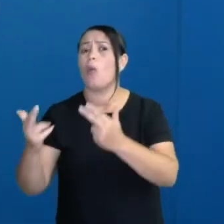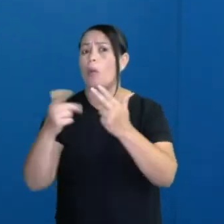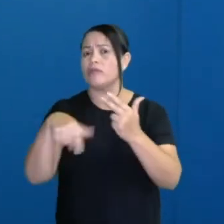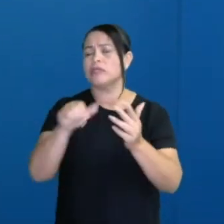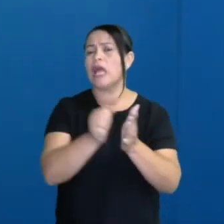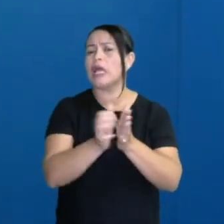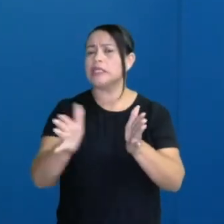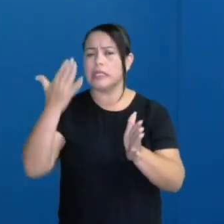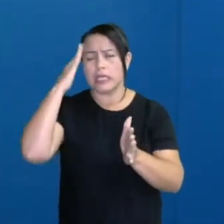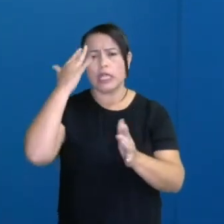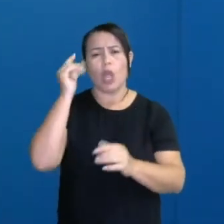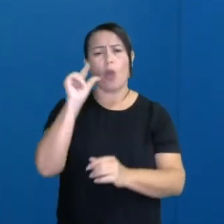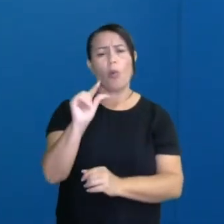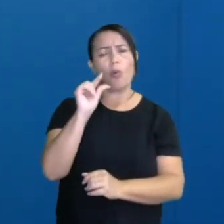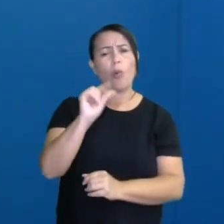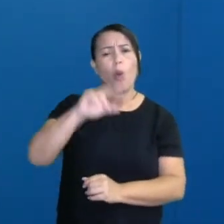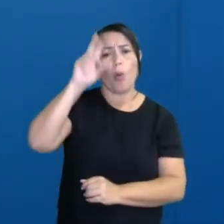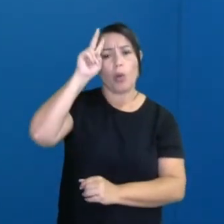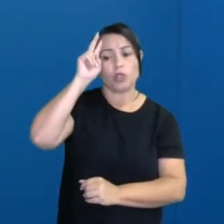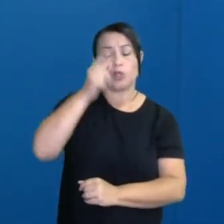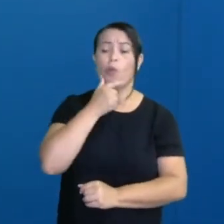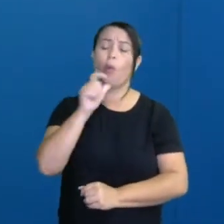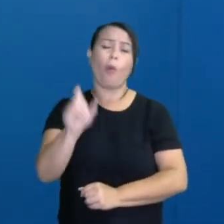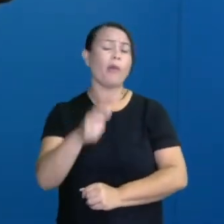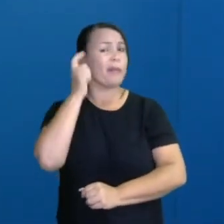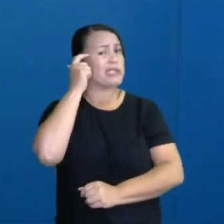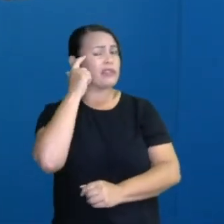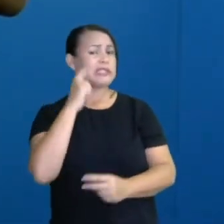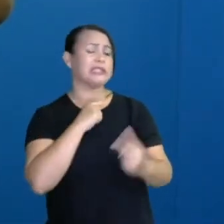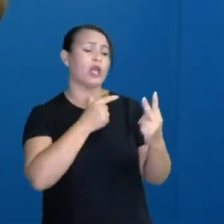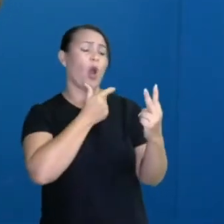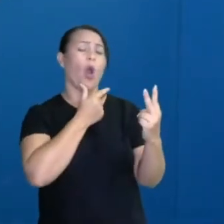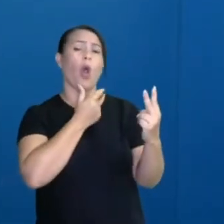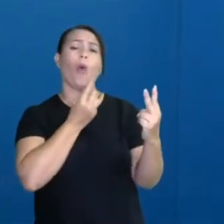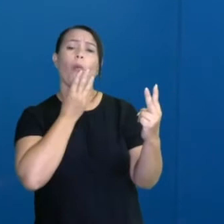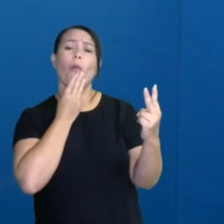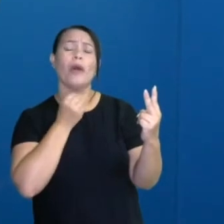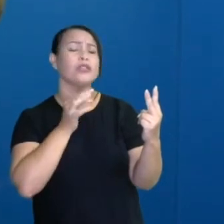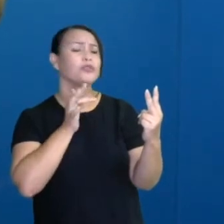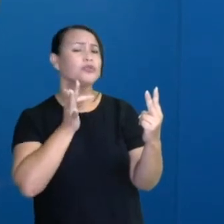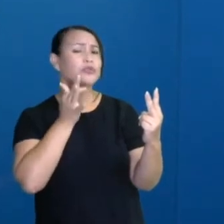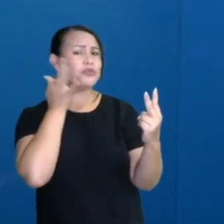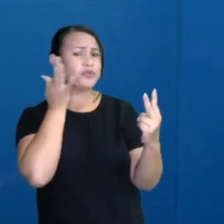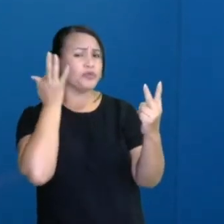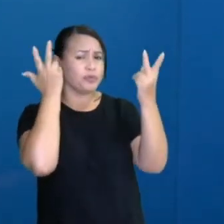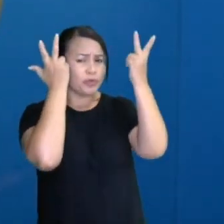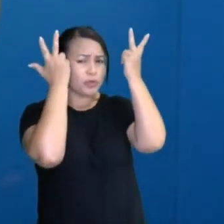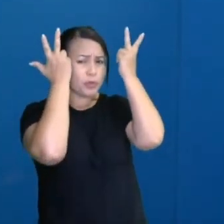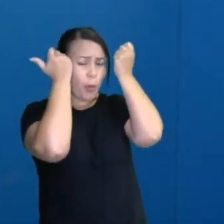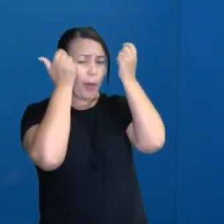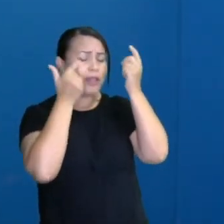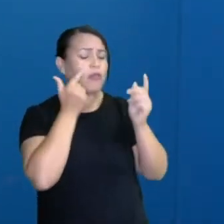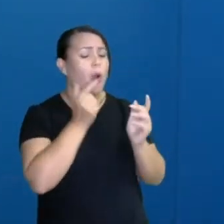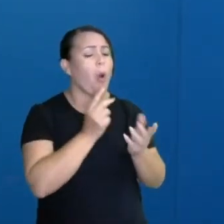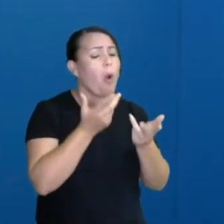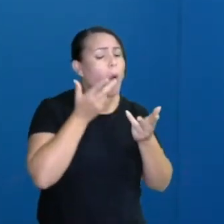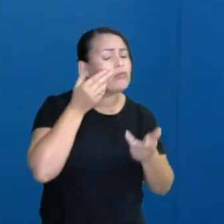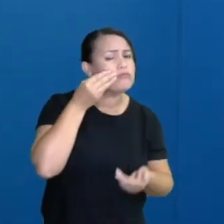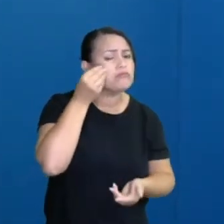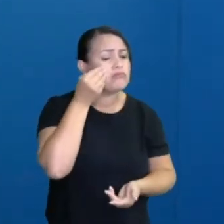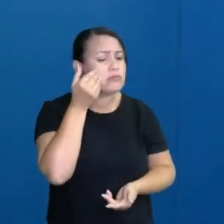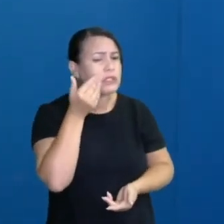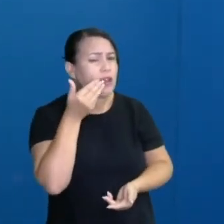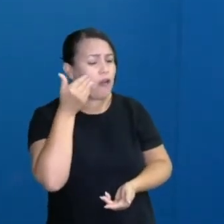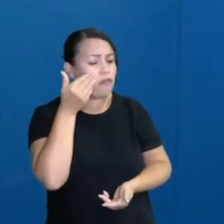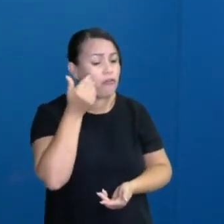a história. Ou seja, ele tinha um casal de coelhos em casa e foi observando e foi fazendo uma sequência numérica de